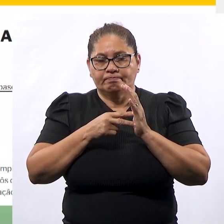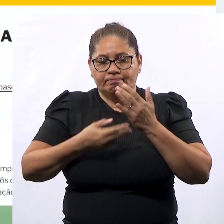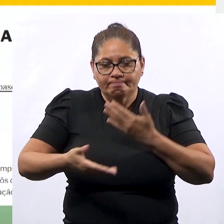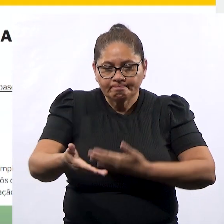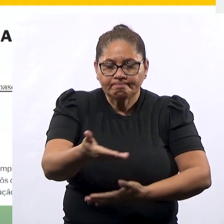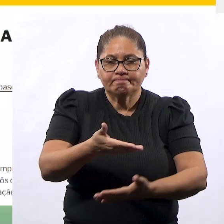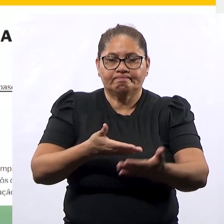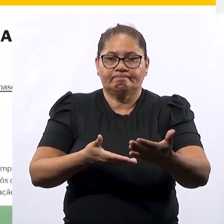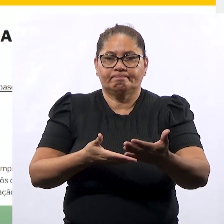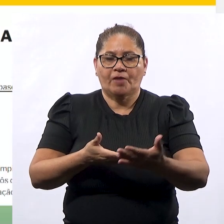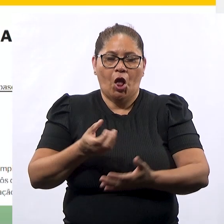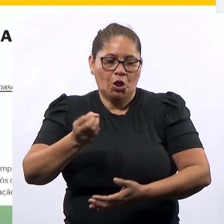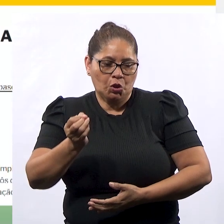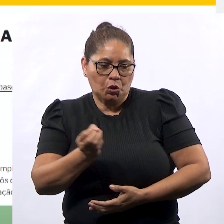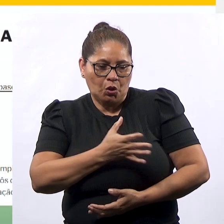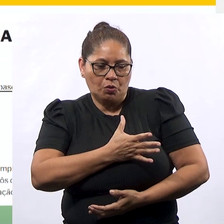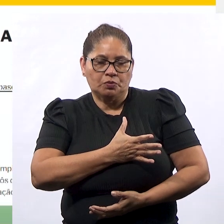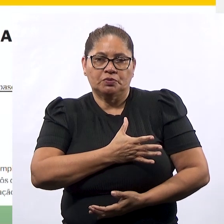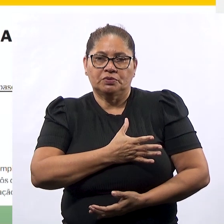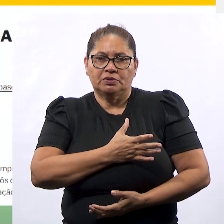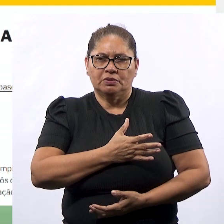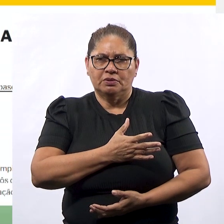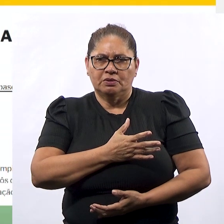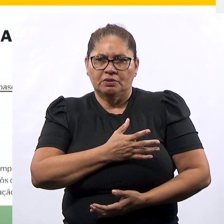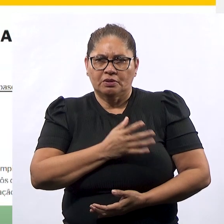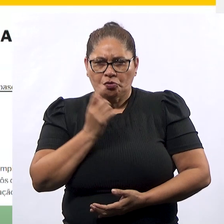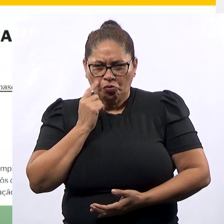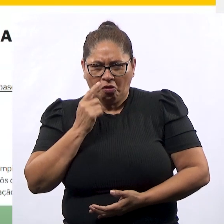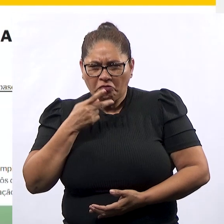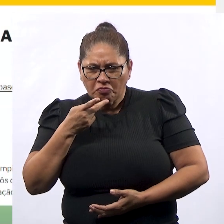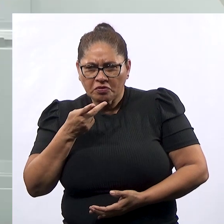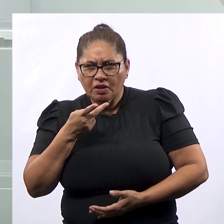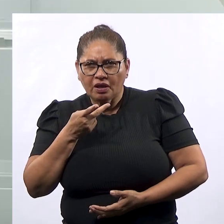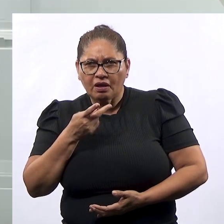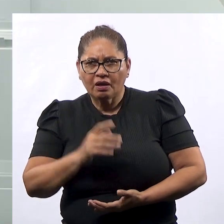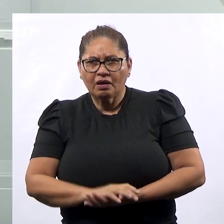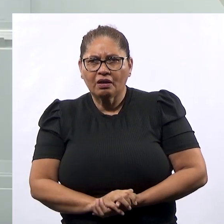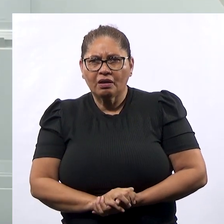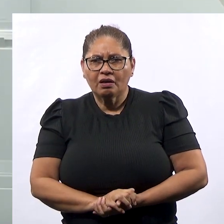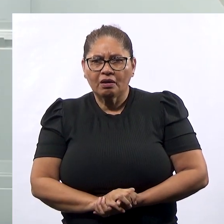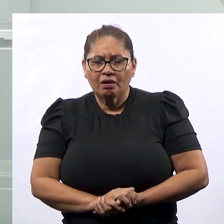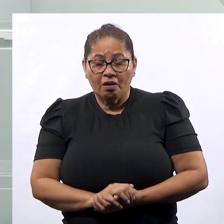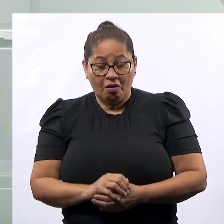com atribuições renováveis. Você já ouviu falar sobre isso?